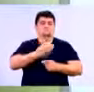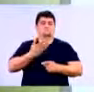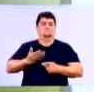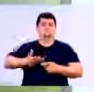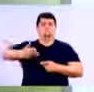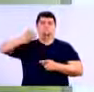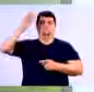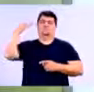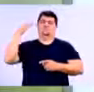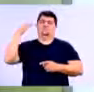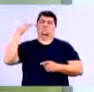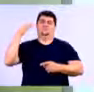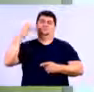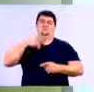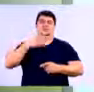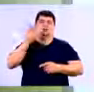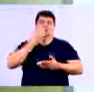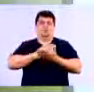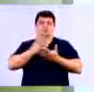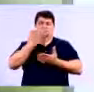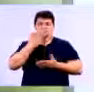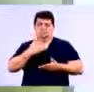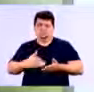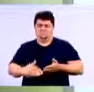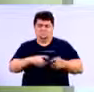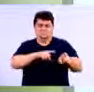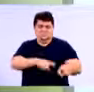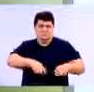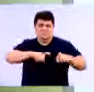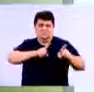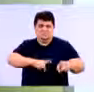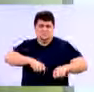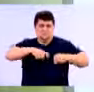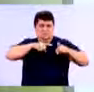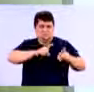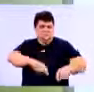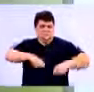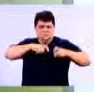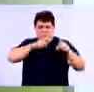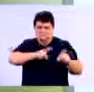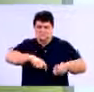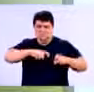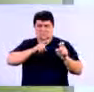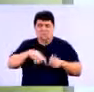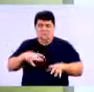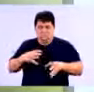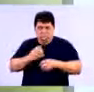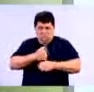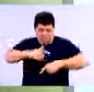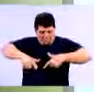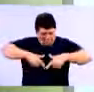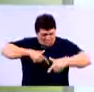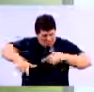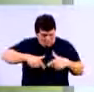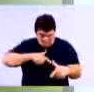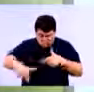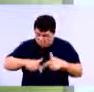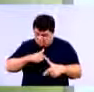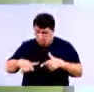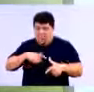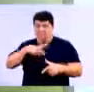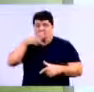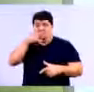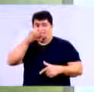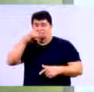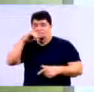A gente juntou isso desde pequenininho lá da lavoura. E a gente conseguiu juntar 10 milhões para a nossa família. Como agora isso